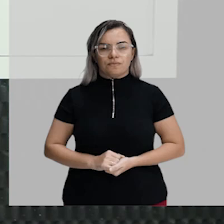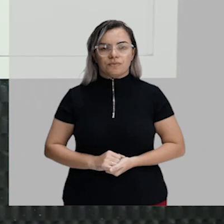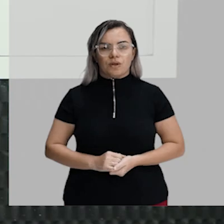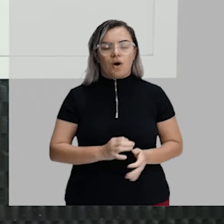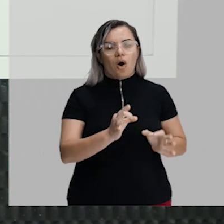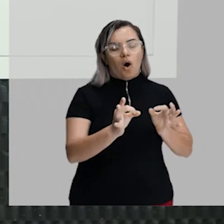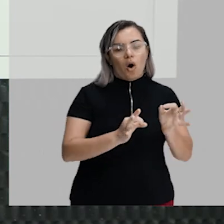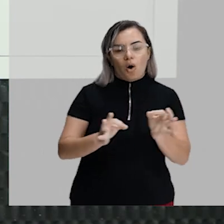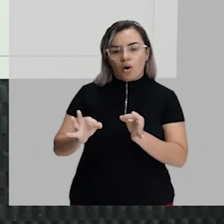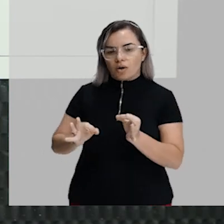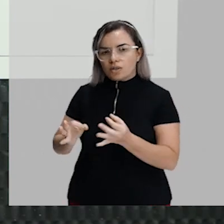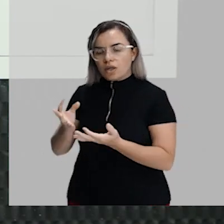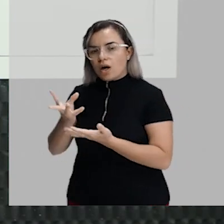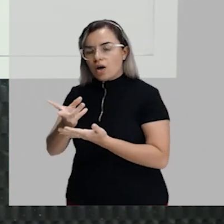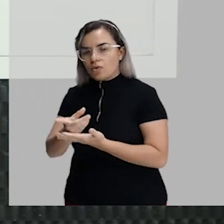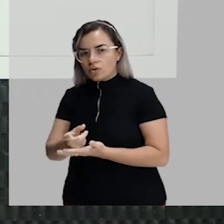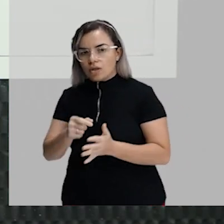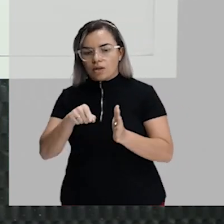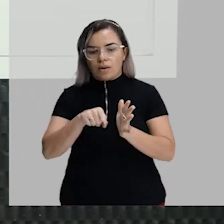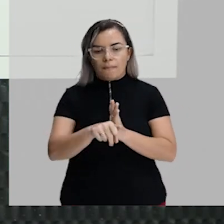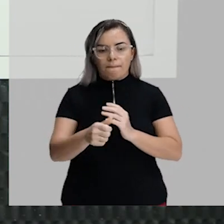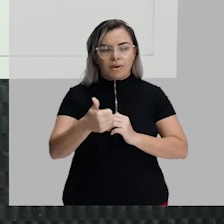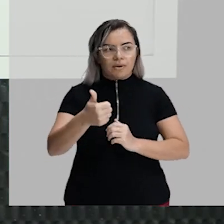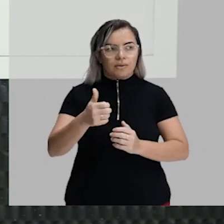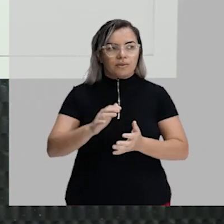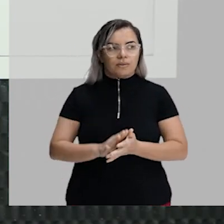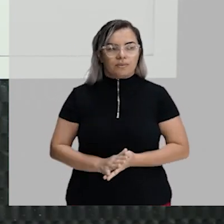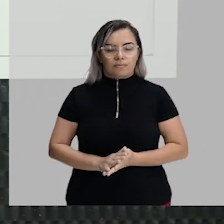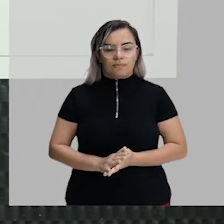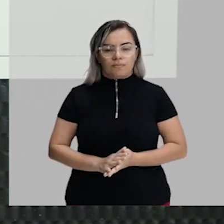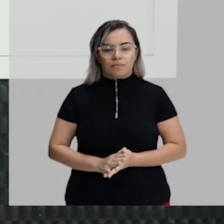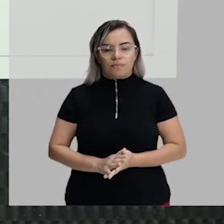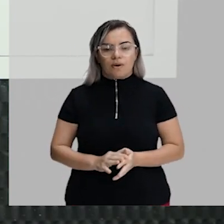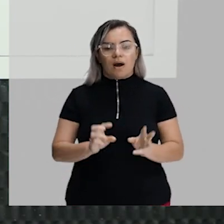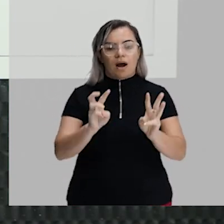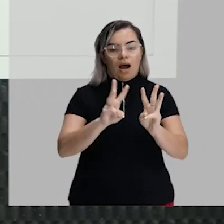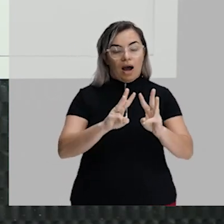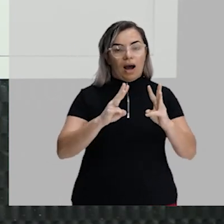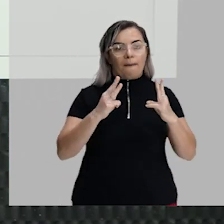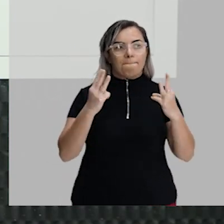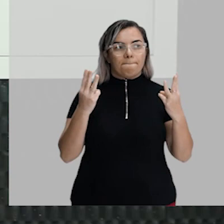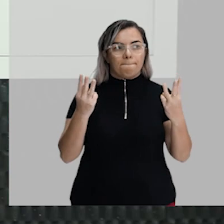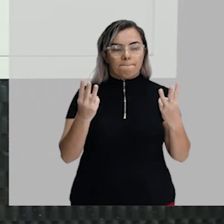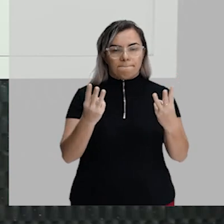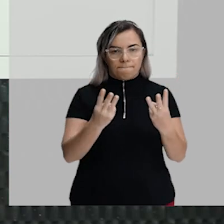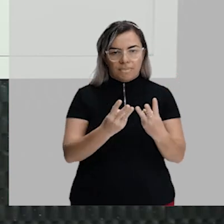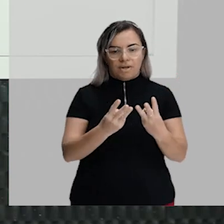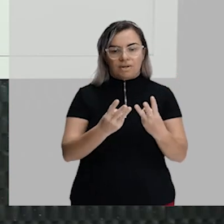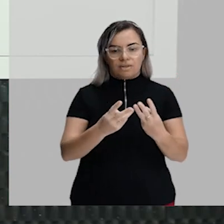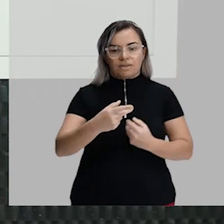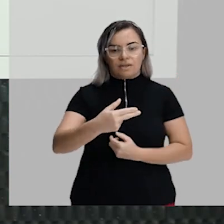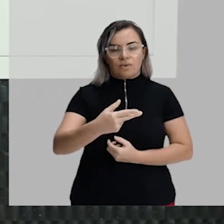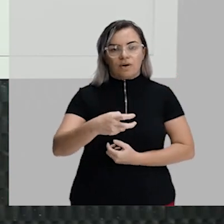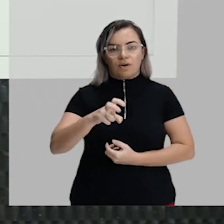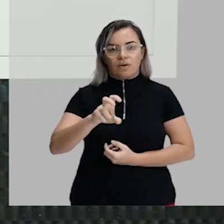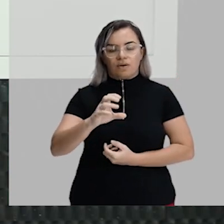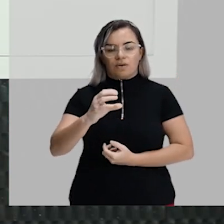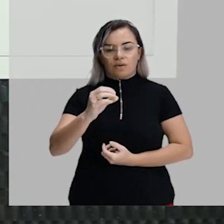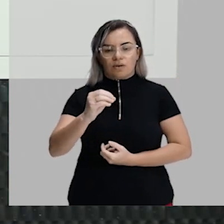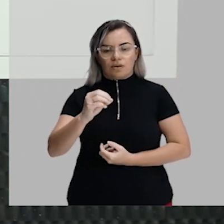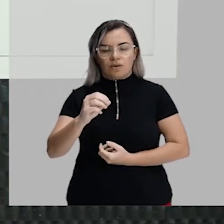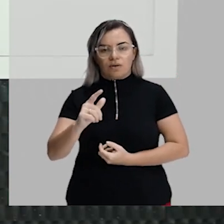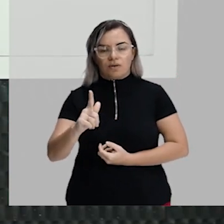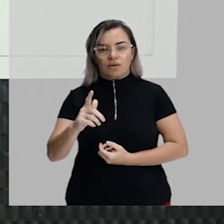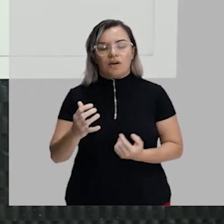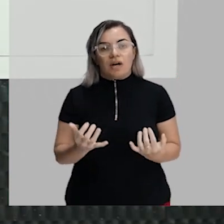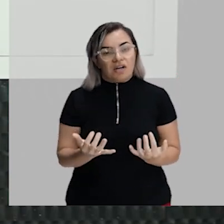da questão. Então a massa, né, é de 500 gramas, já que ele disse que era para aquecer 500